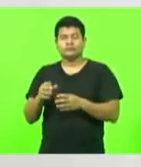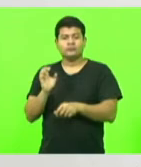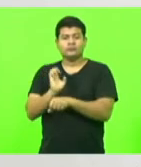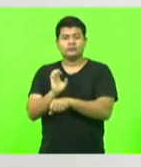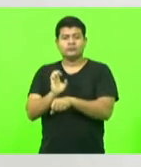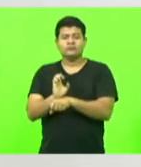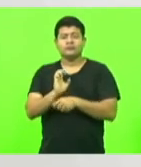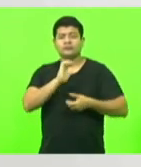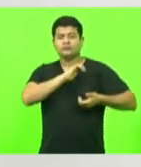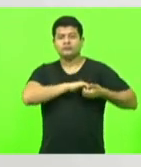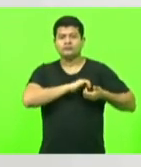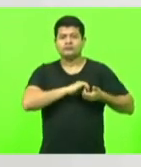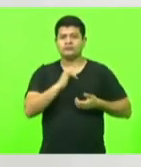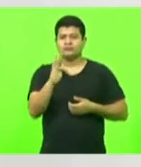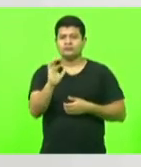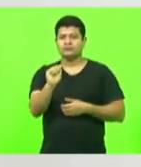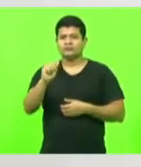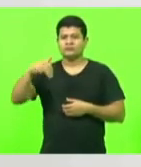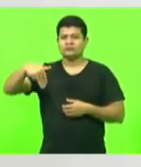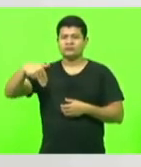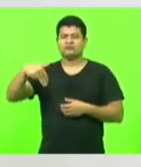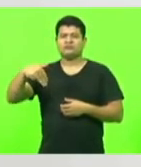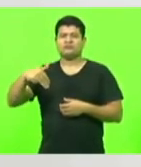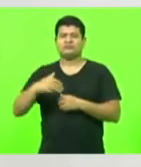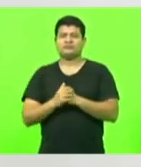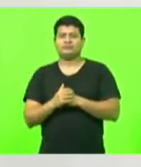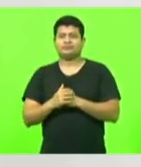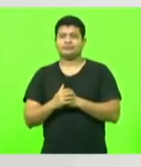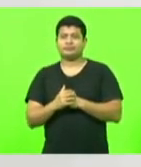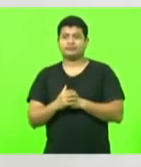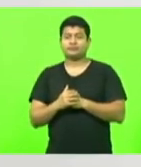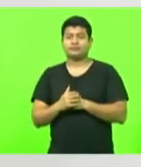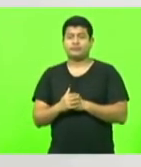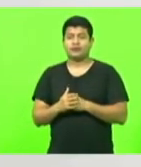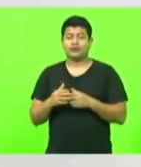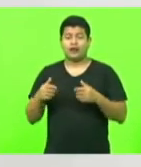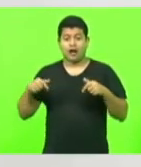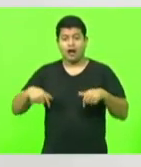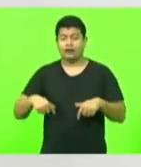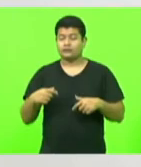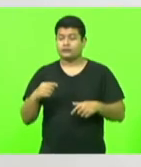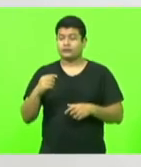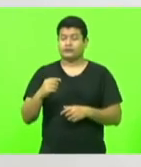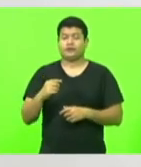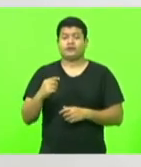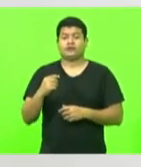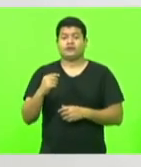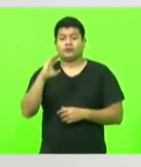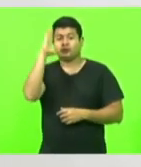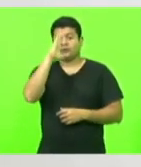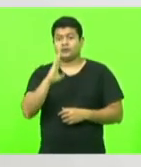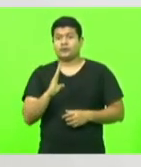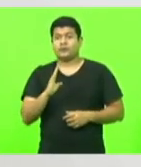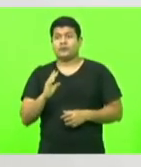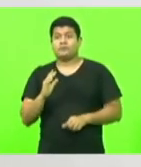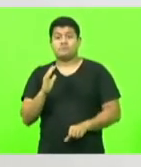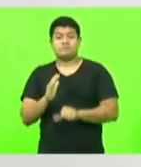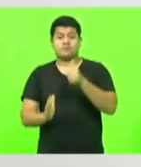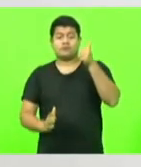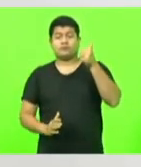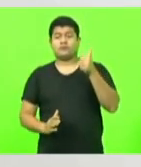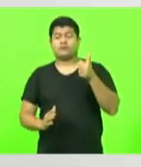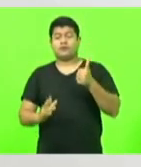Civil da FECAM, sendo o primeiro colegiado desse tipo no Brasil, e é a primeira vez na história do Brasil que